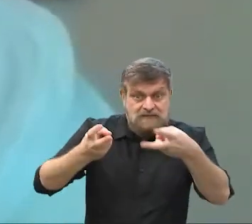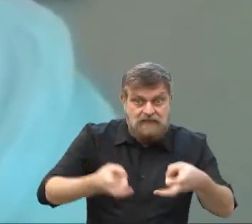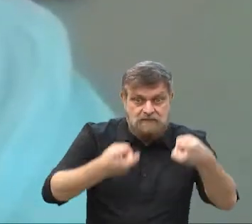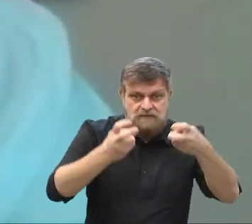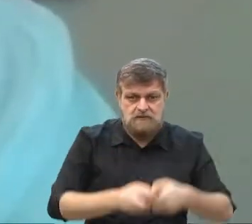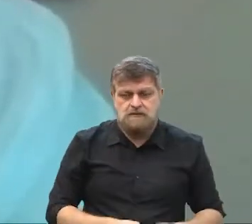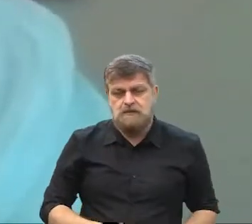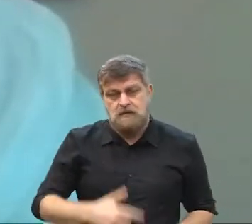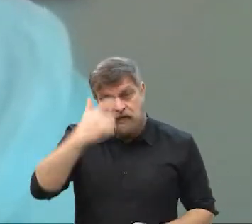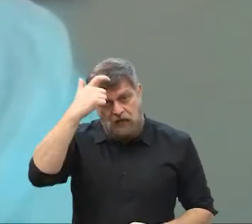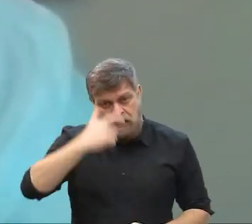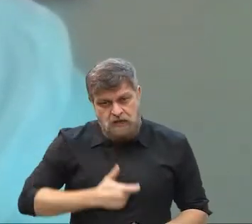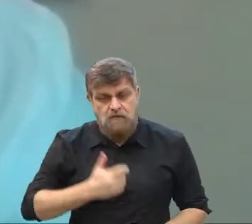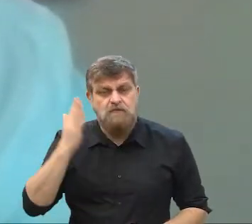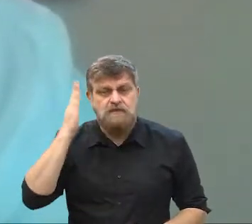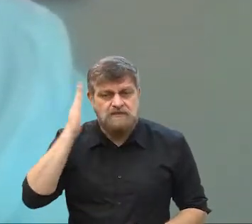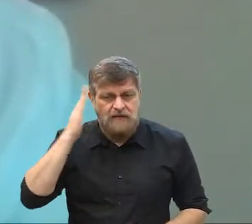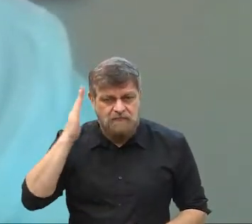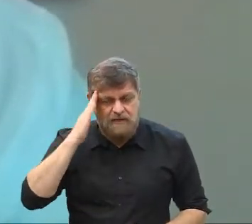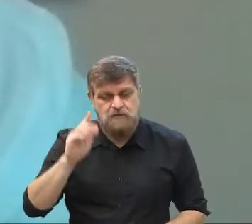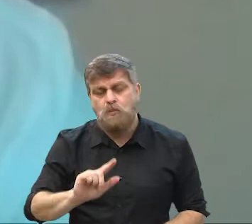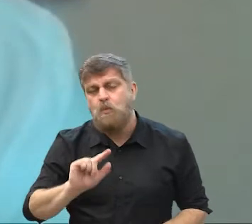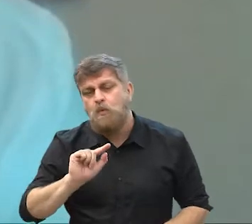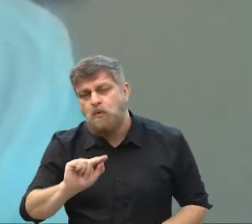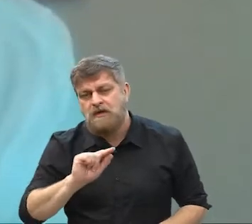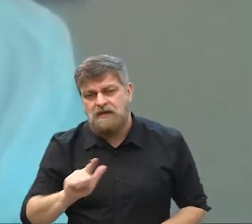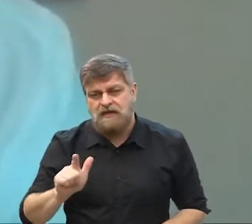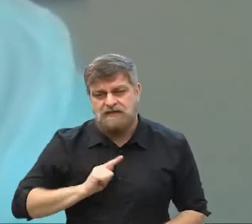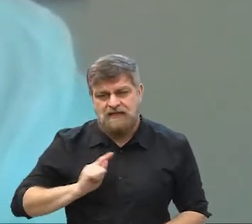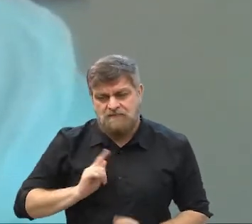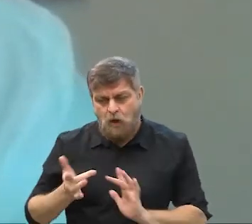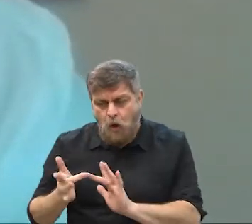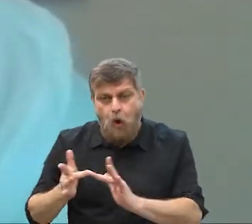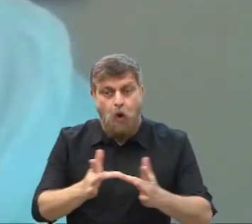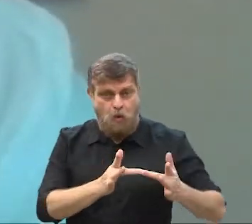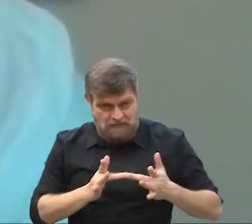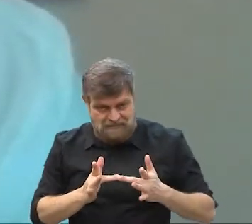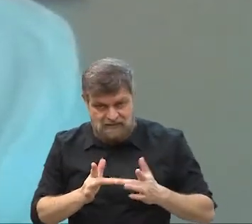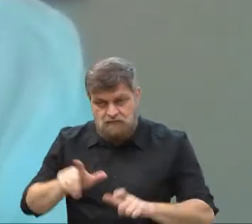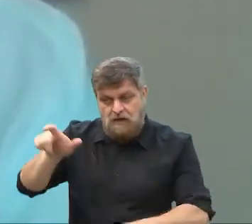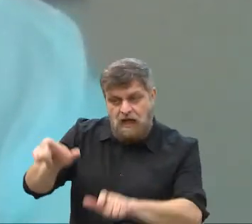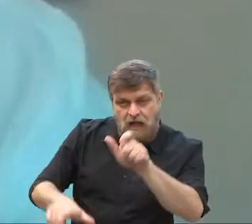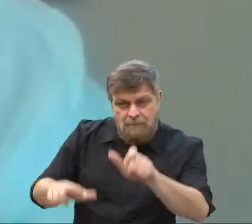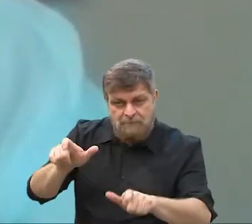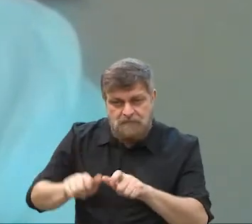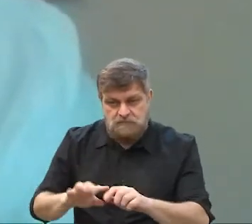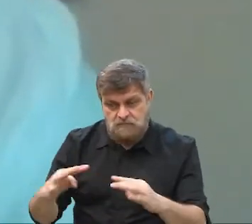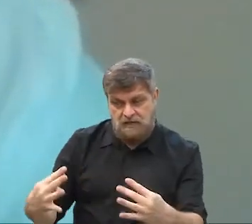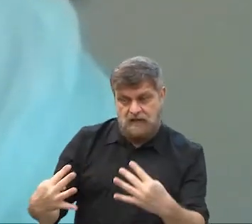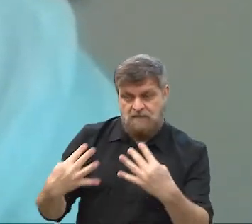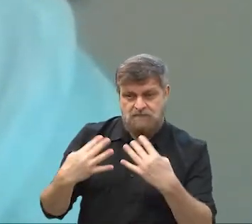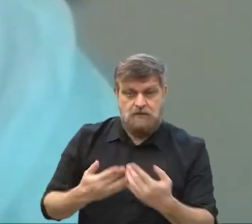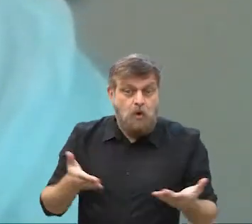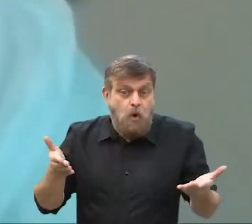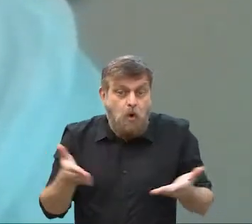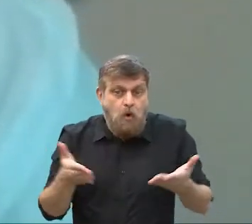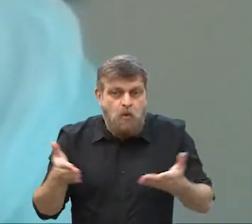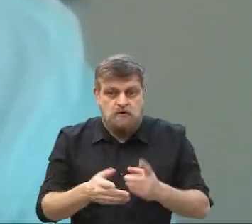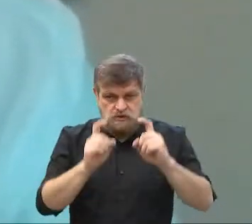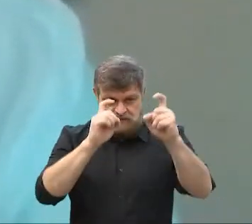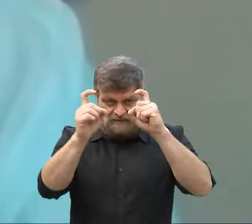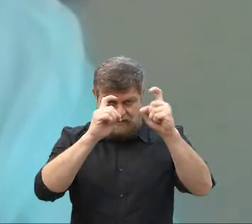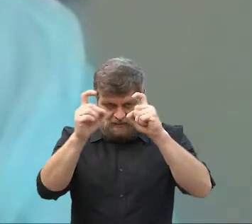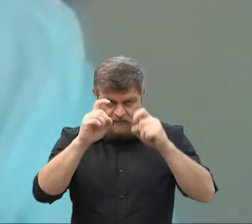inclusive eu tenho recebido vários contatos de pessoas que viram a minha fala. Hoje ainda, na